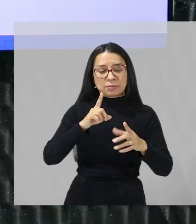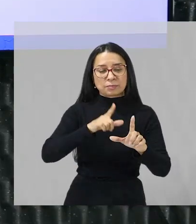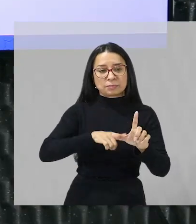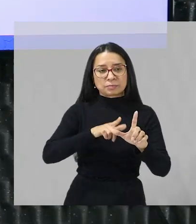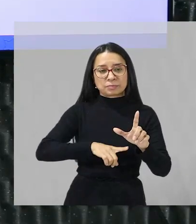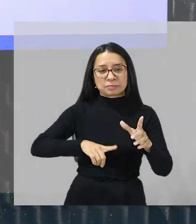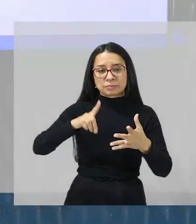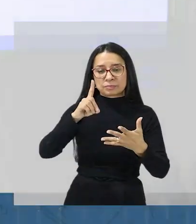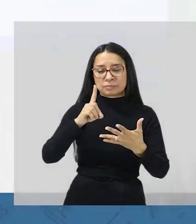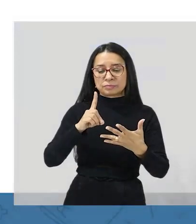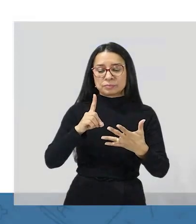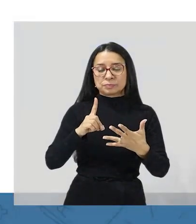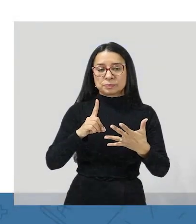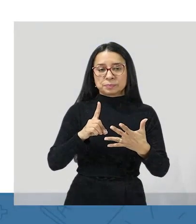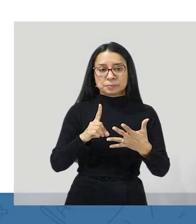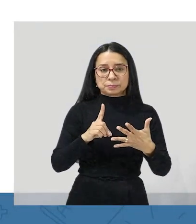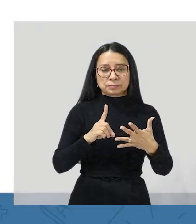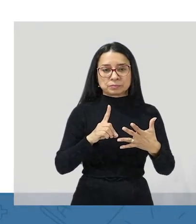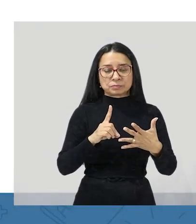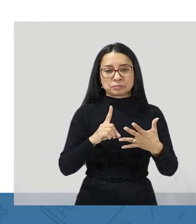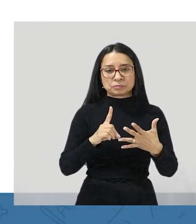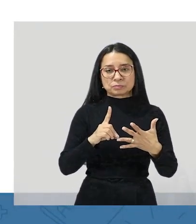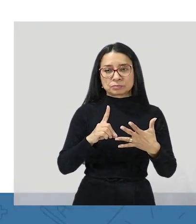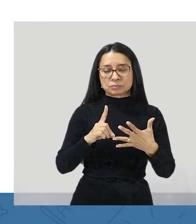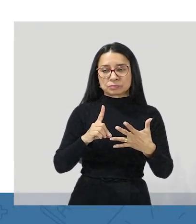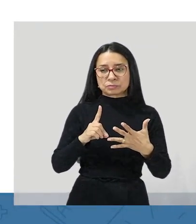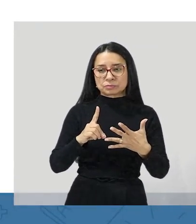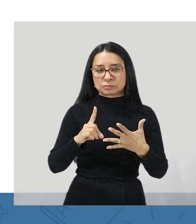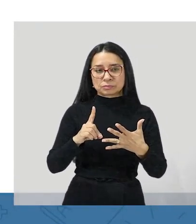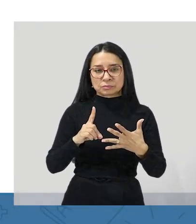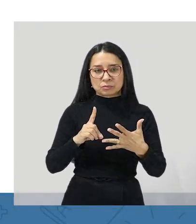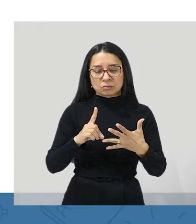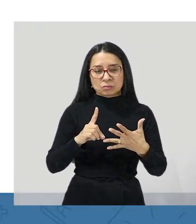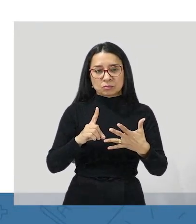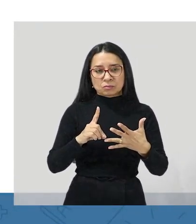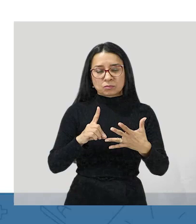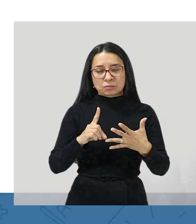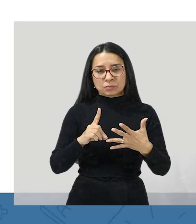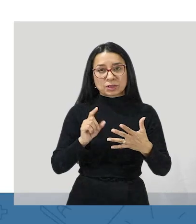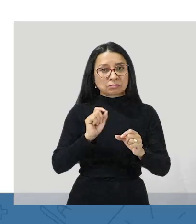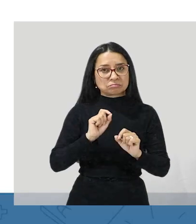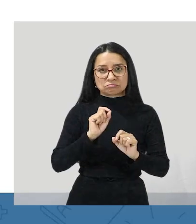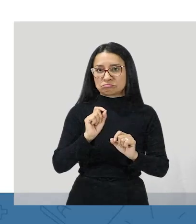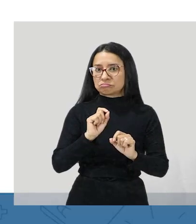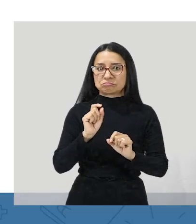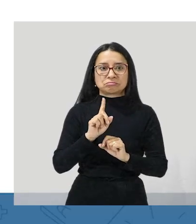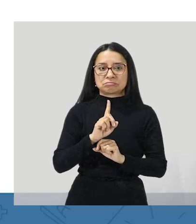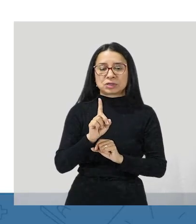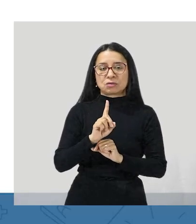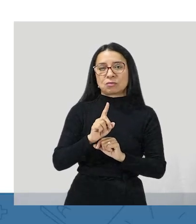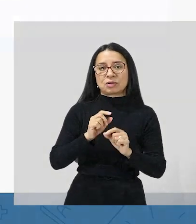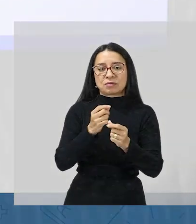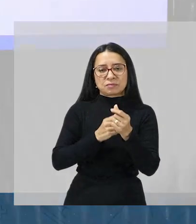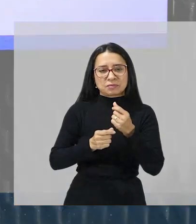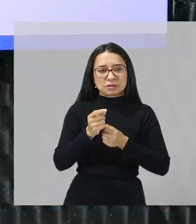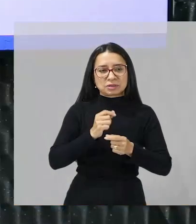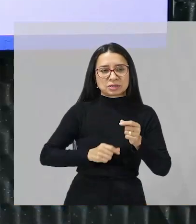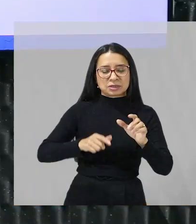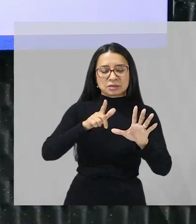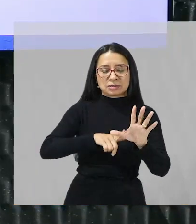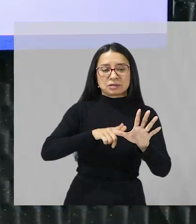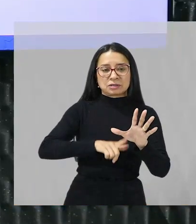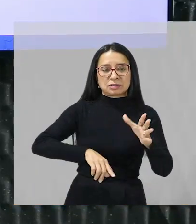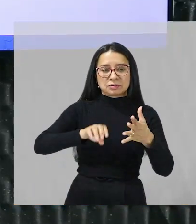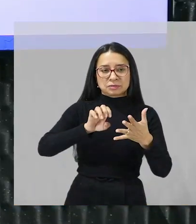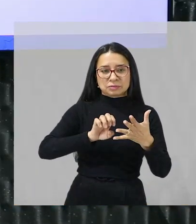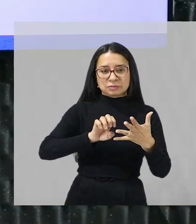ideologia do racismo produz domínio de uma raça sobre a outra por causa de seus rendimentos. A questão não é financeira. A discriminação racial nega a